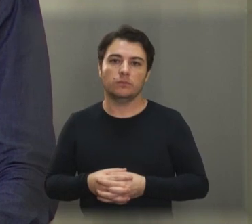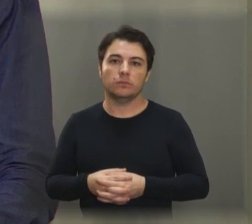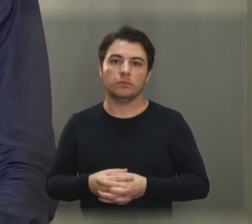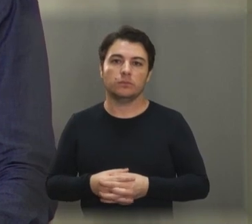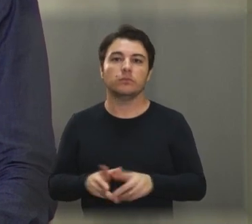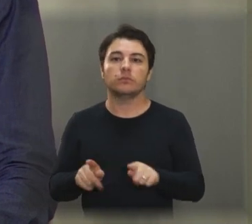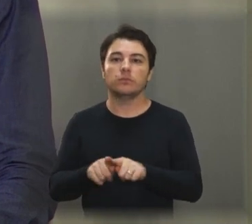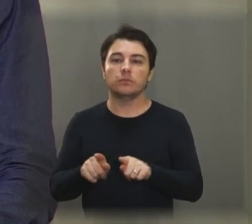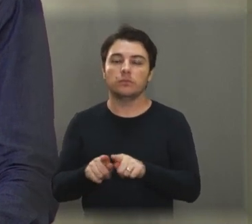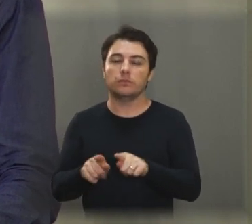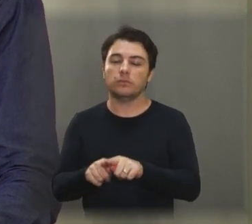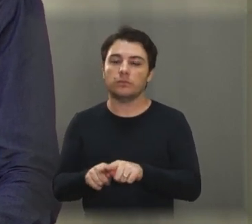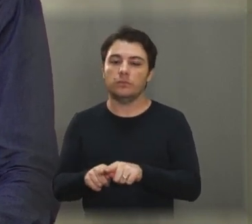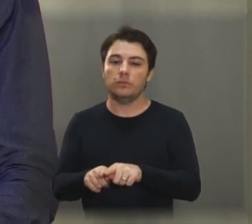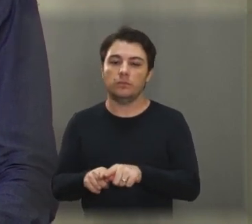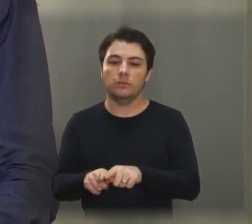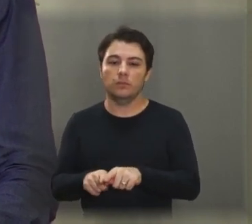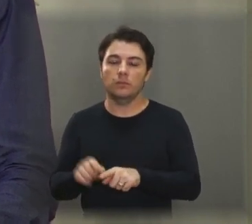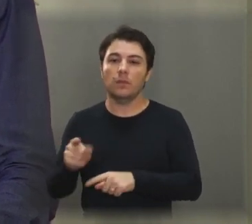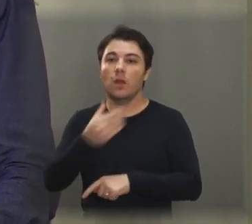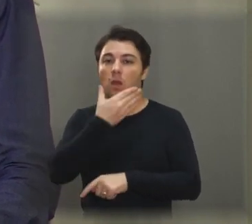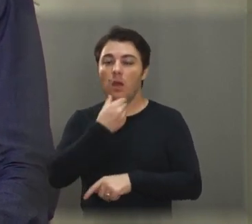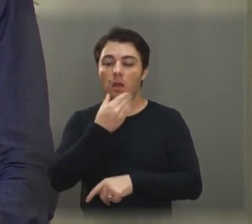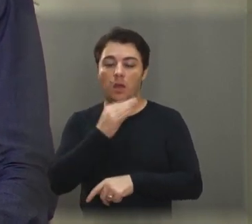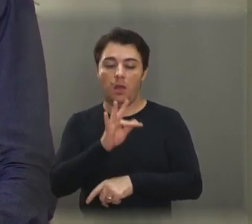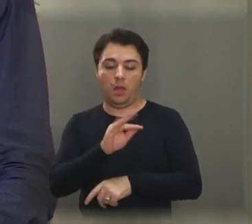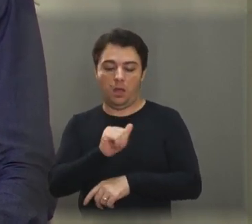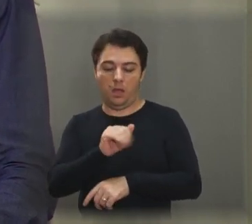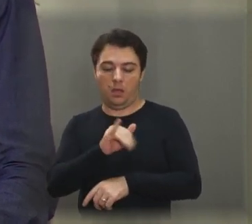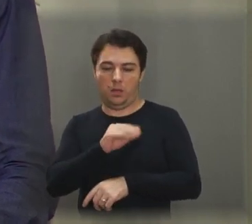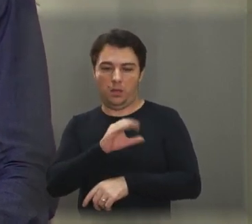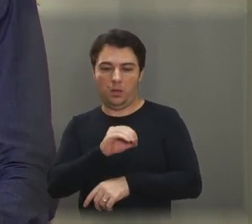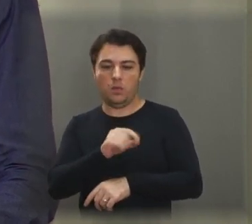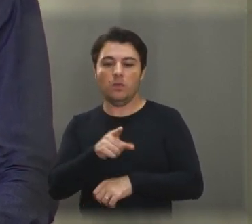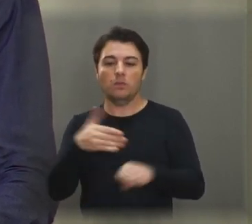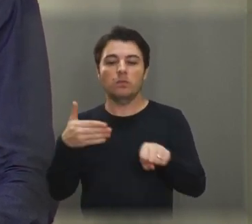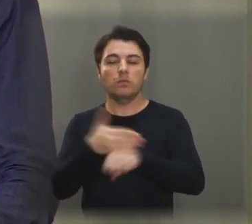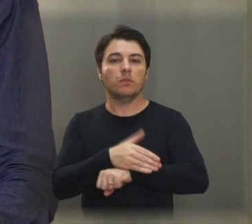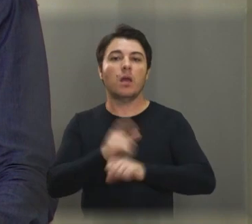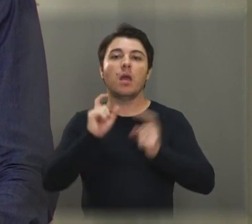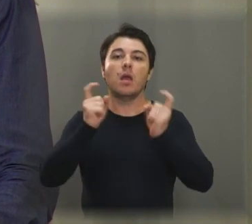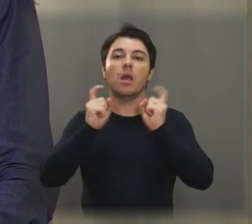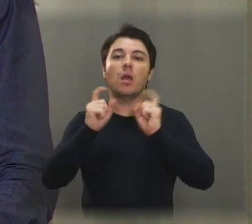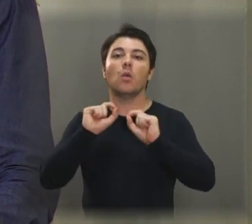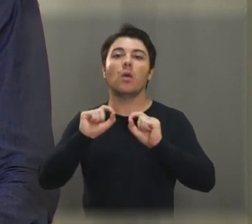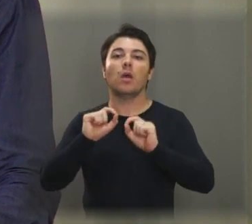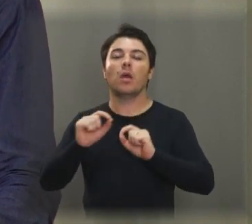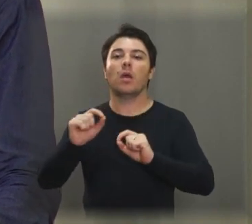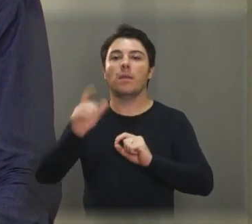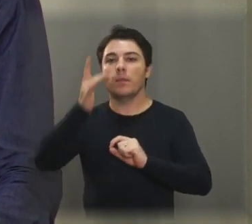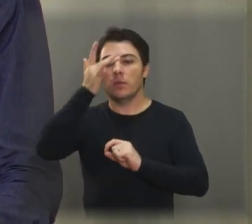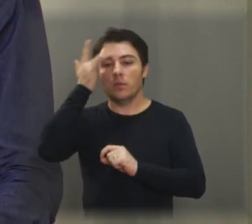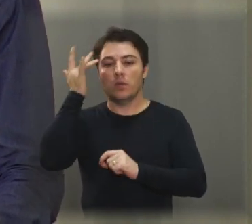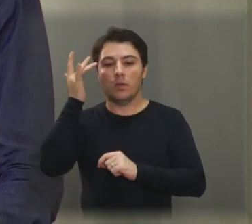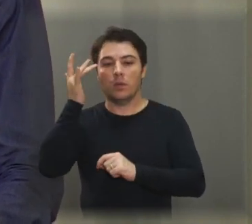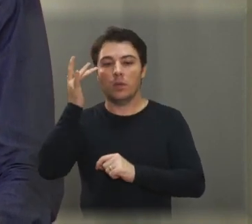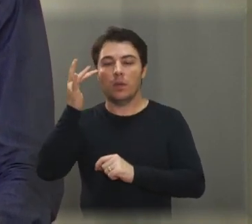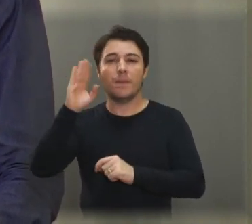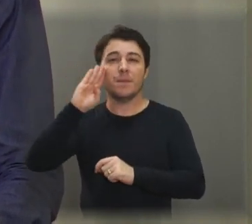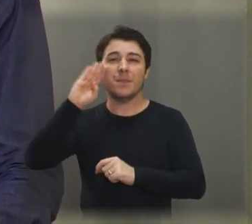e recentemente acho que o até o Fabiano participou foi feita uma reunião com o com os ocupantes